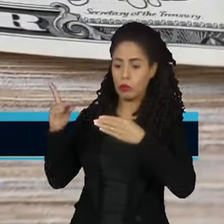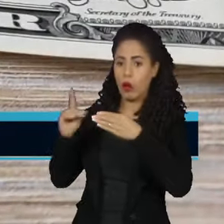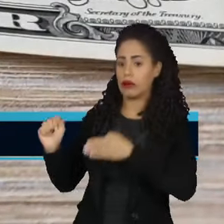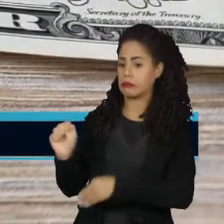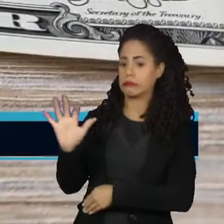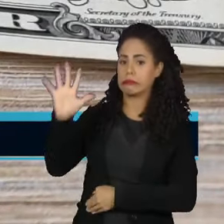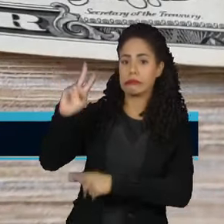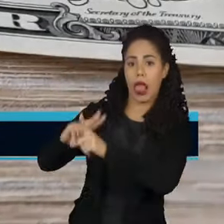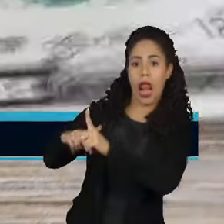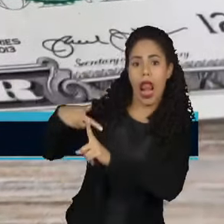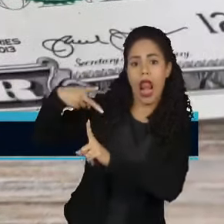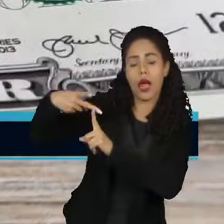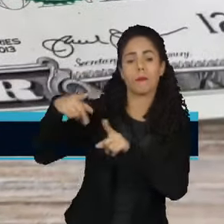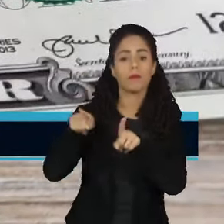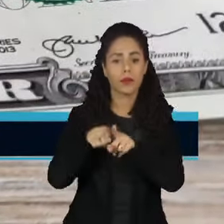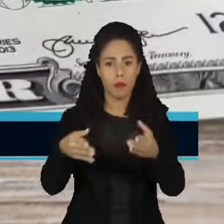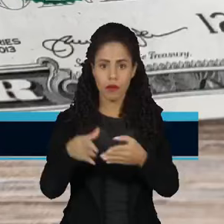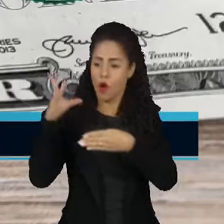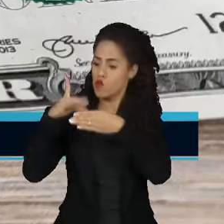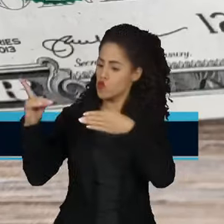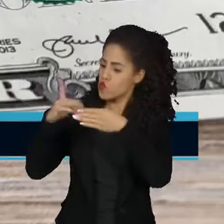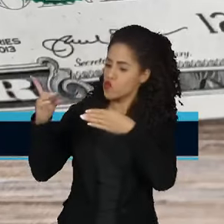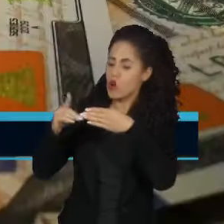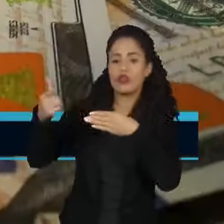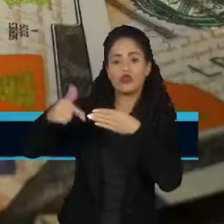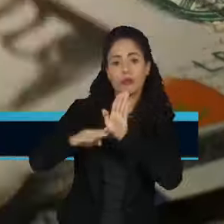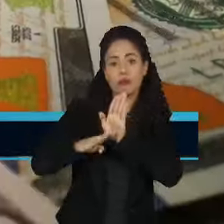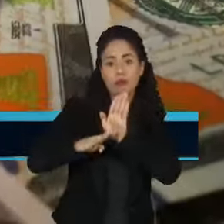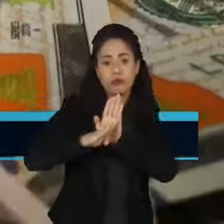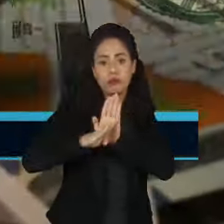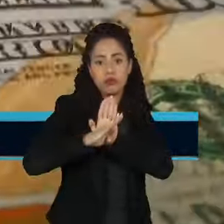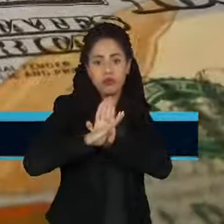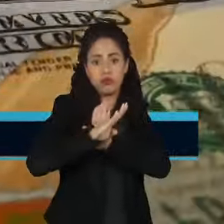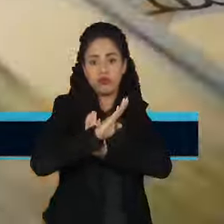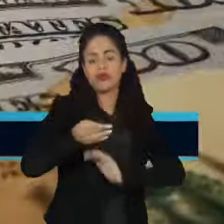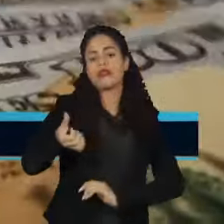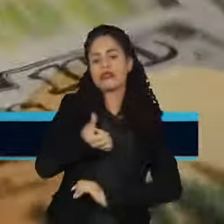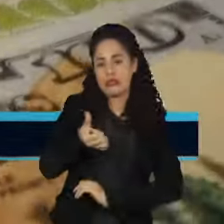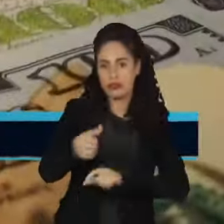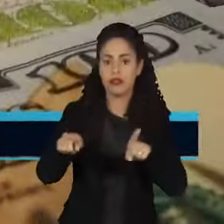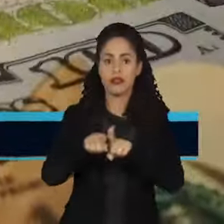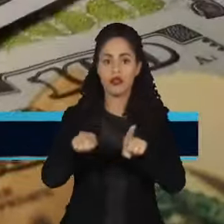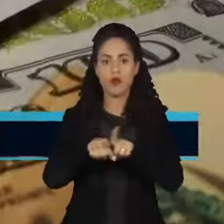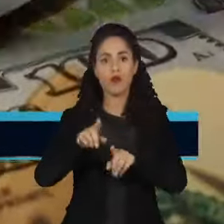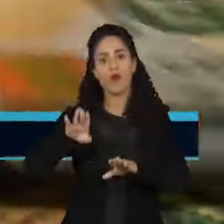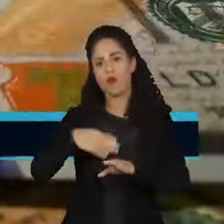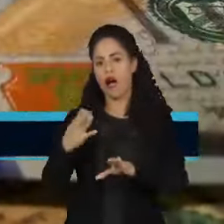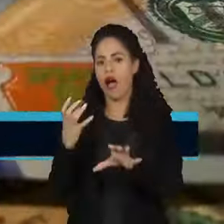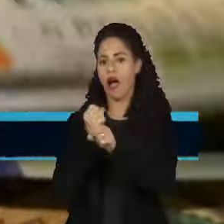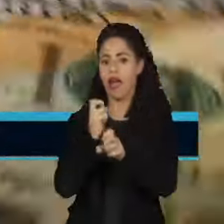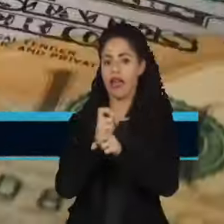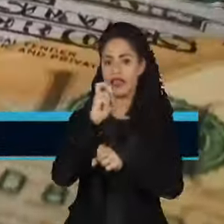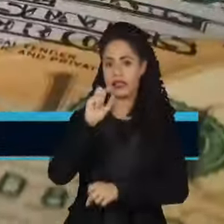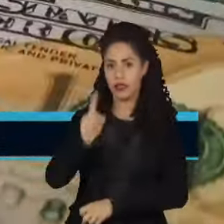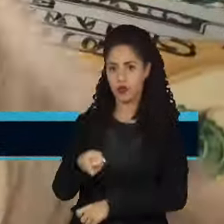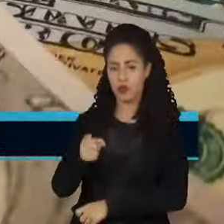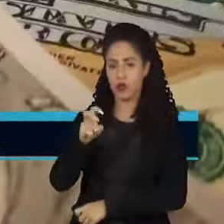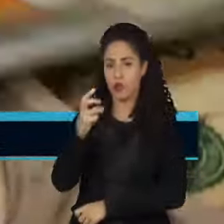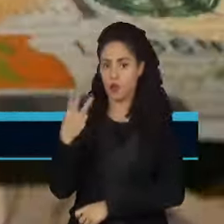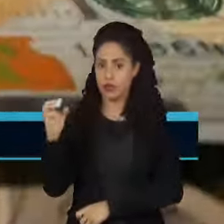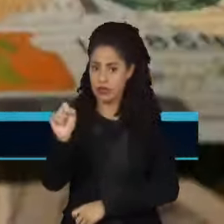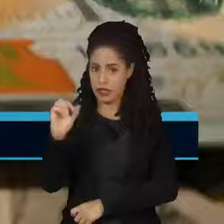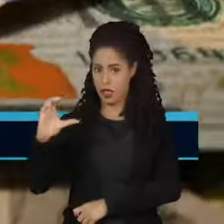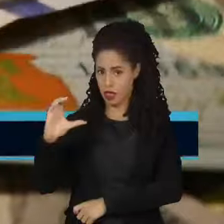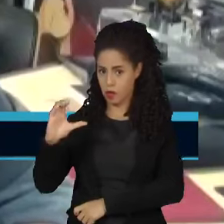Depois de um leve recuo, a moeda americana voltou a fechar em alta nesta sexta e terminou o dia cotada a